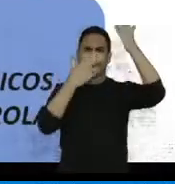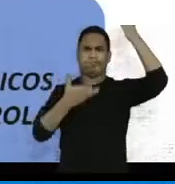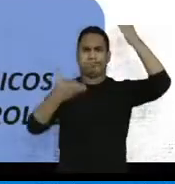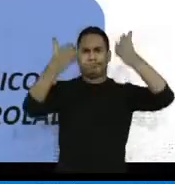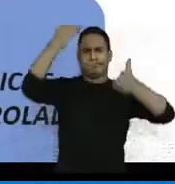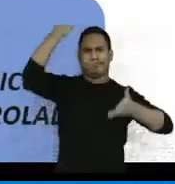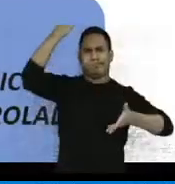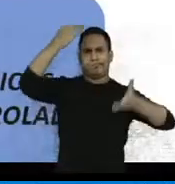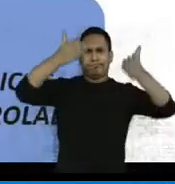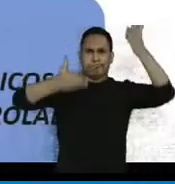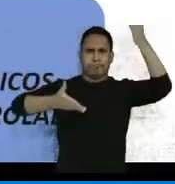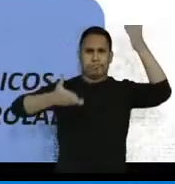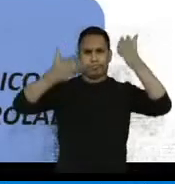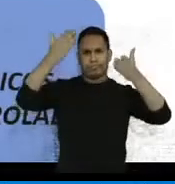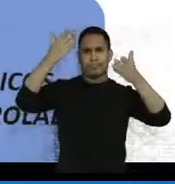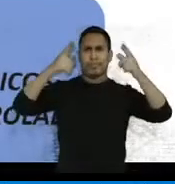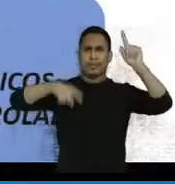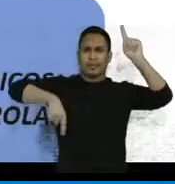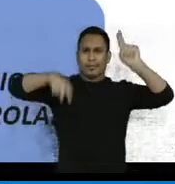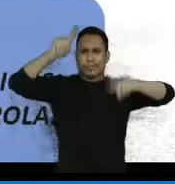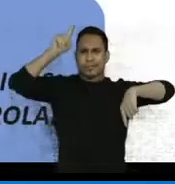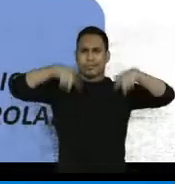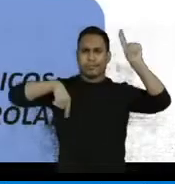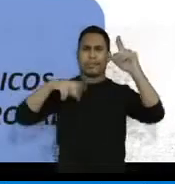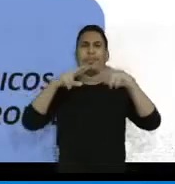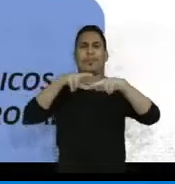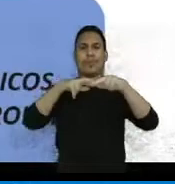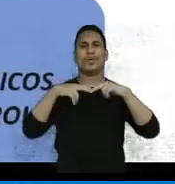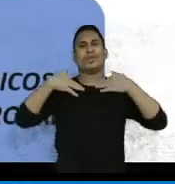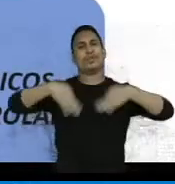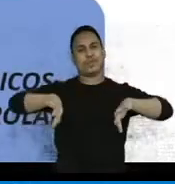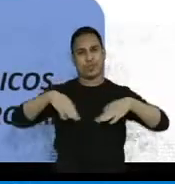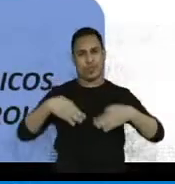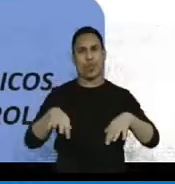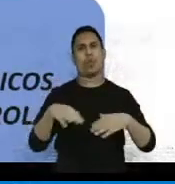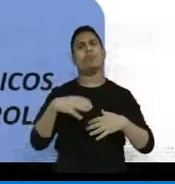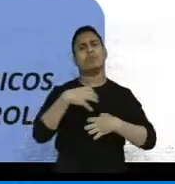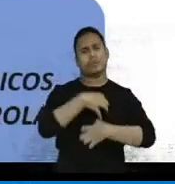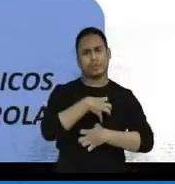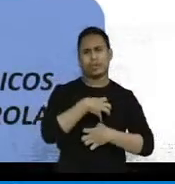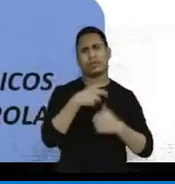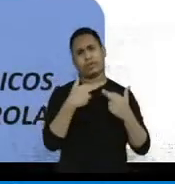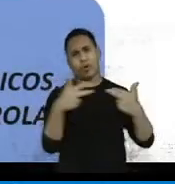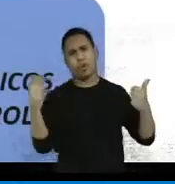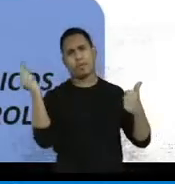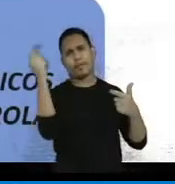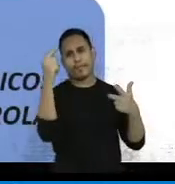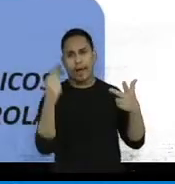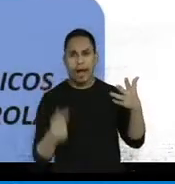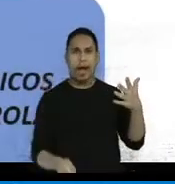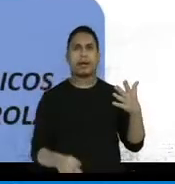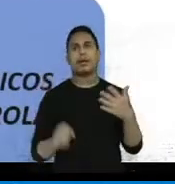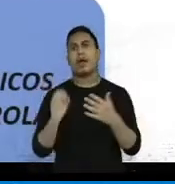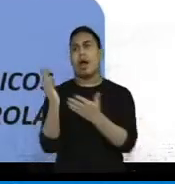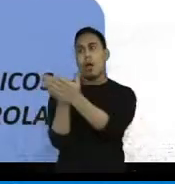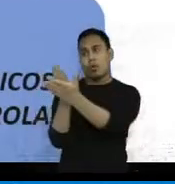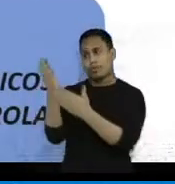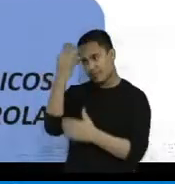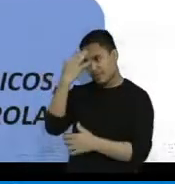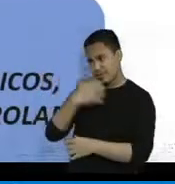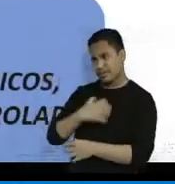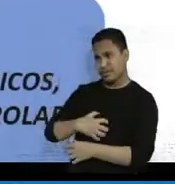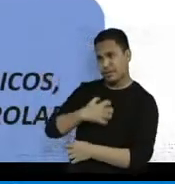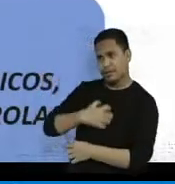gente sentir dor, outros podem ser sentir irritada, sentir triste, sentir brocochô.